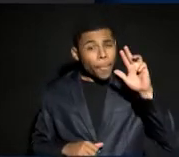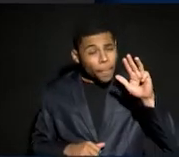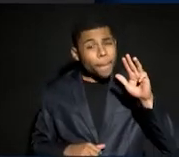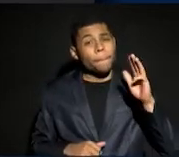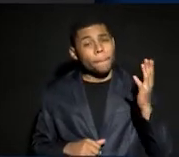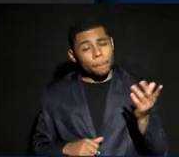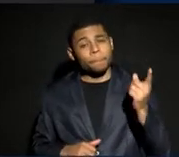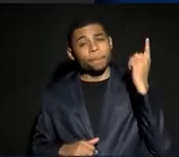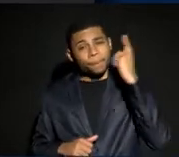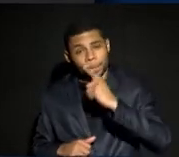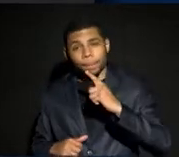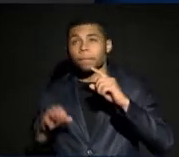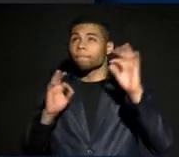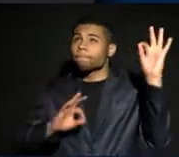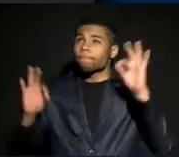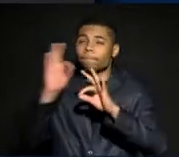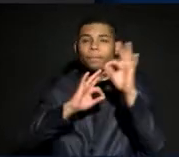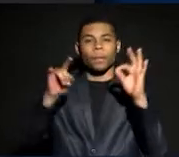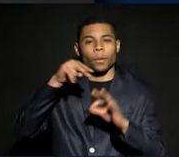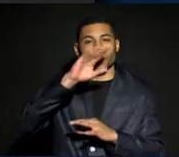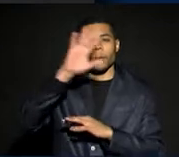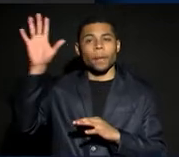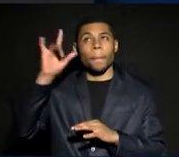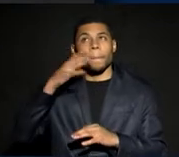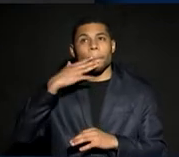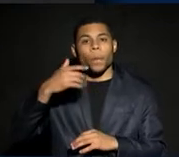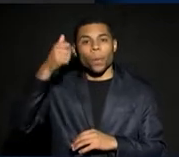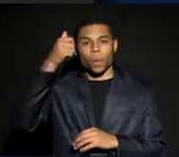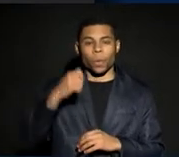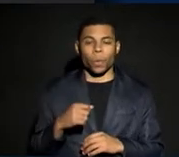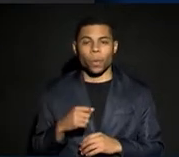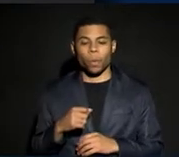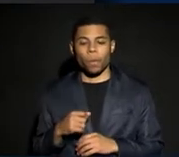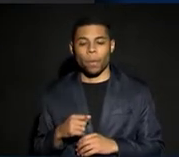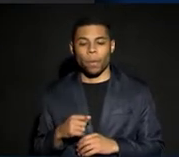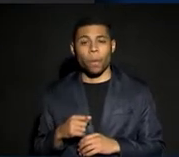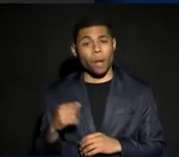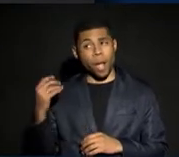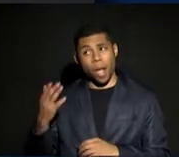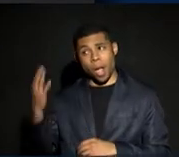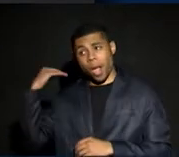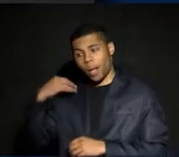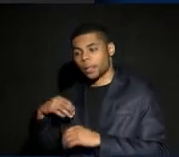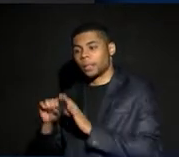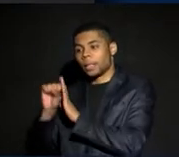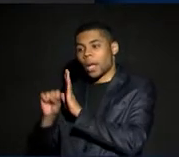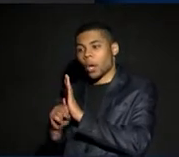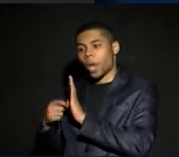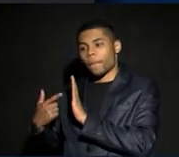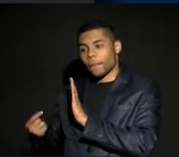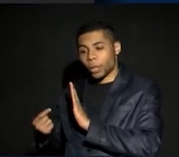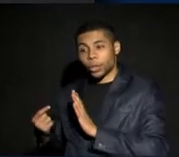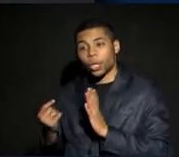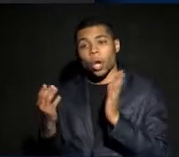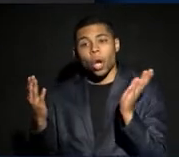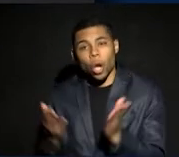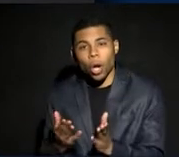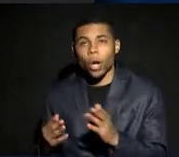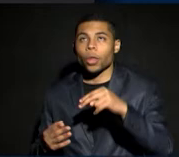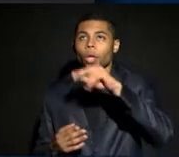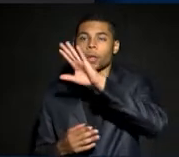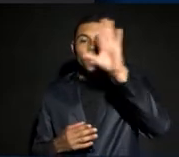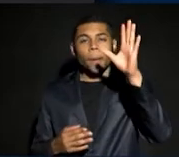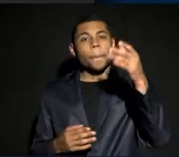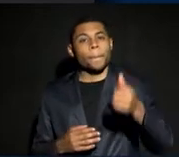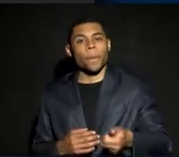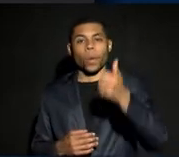é emancipar a região Nordeste. Nunca mais a região Nordeste vai ser vista como era até o final do século XX. Hoje, o Nordeste está